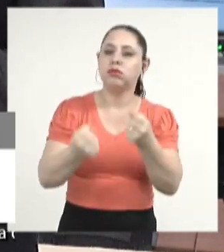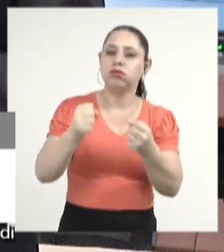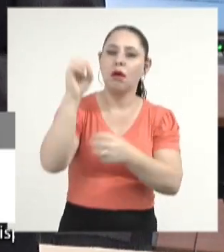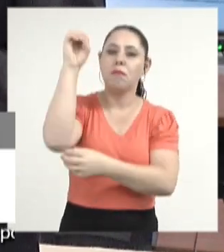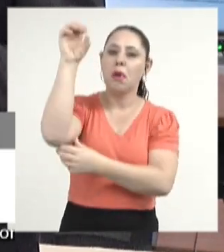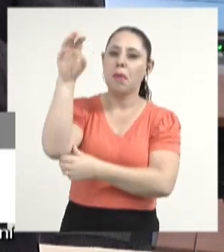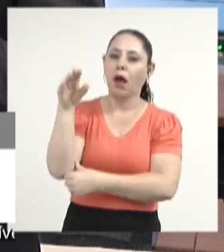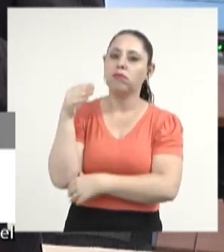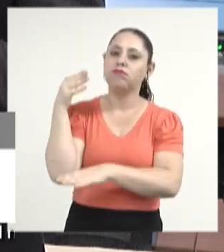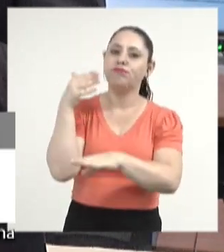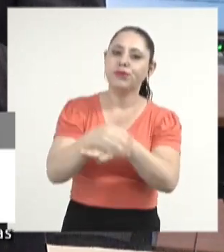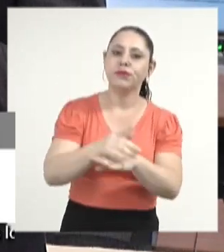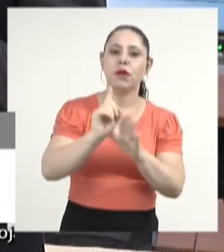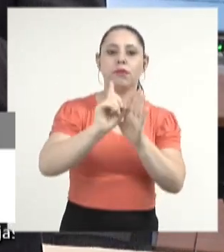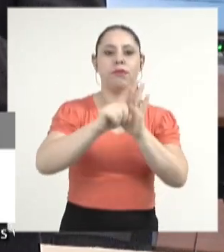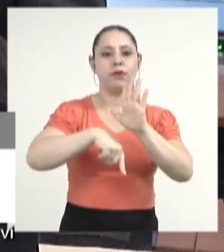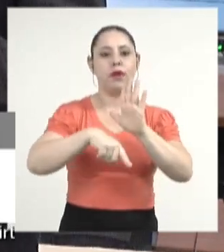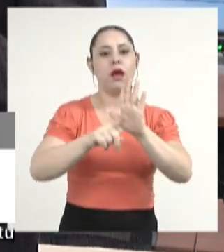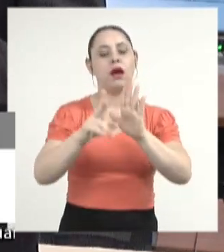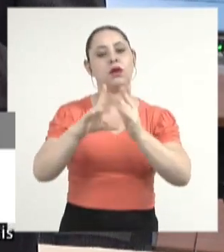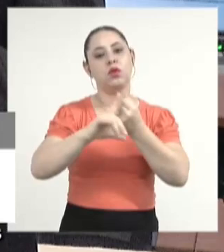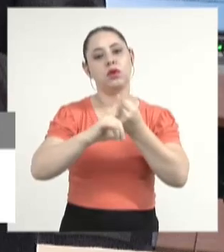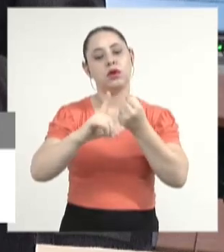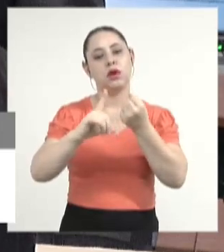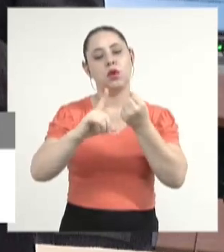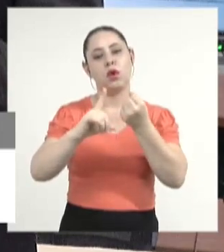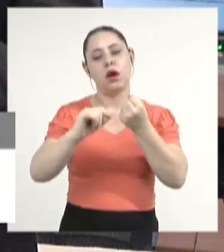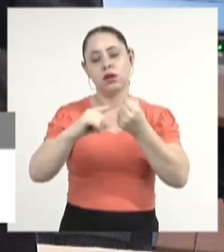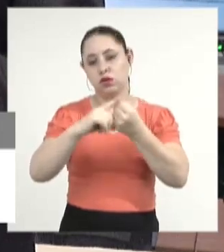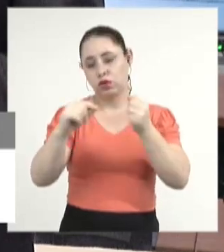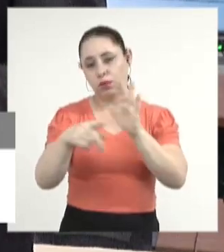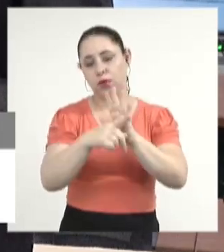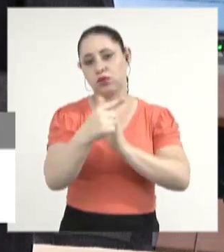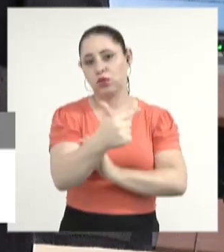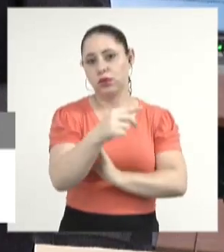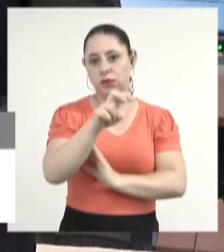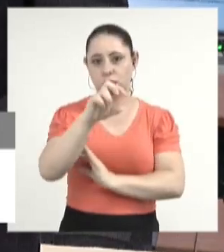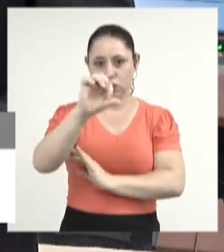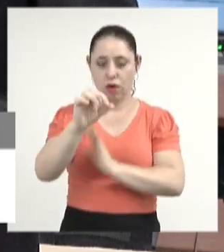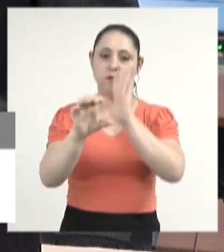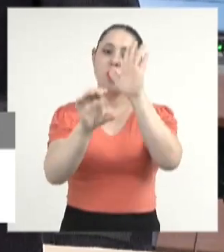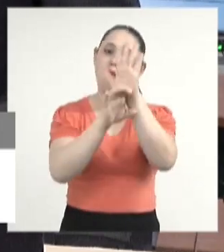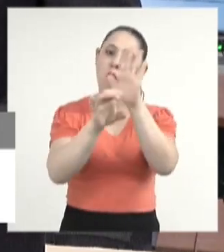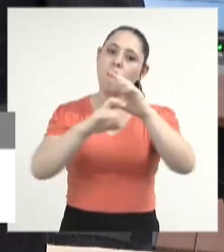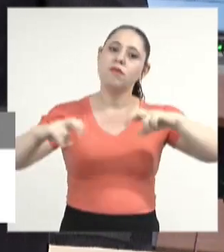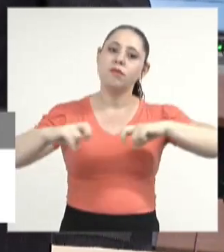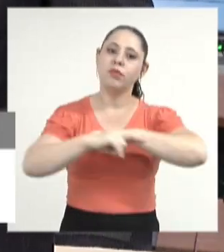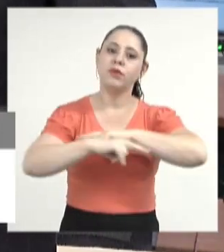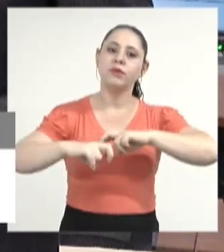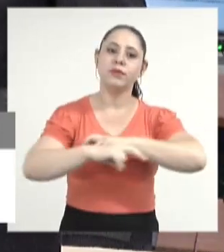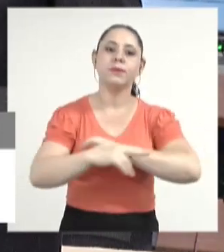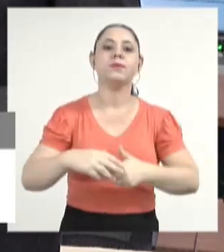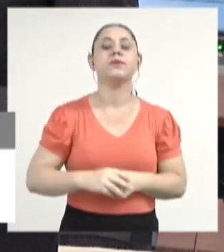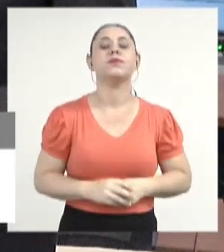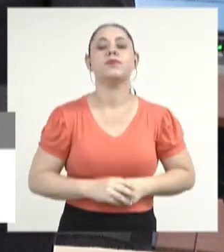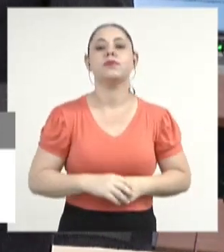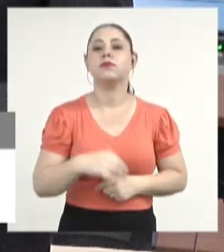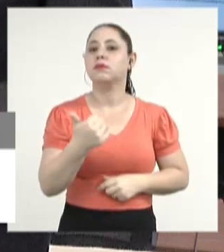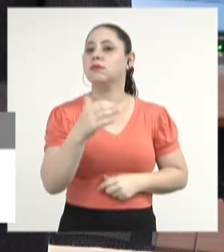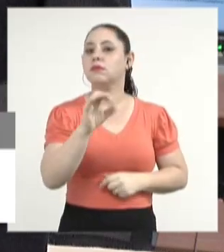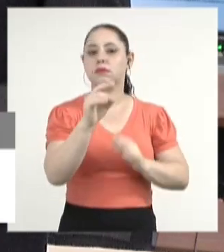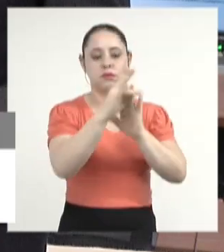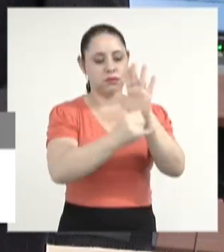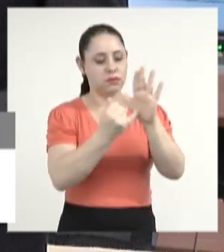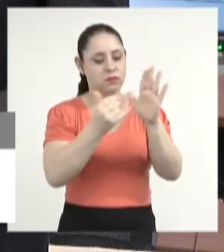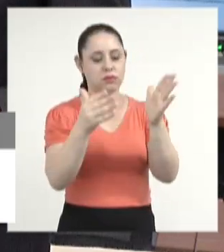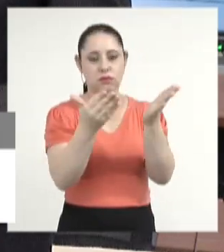trânsito sujeita à pontuação prevista no artigo 259 do Código de Trânsito Brasileiro. Agora vamos para o 10º